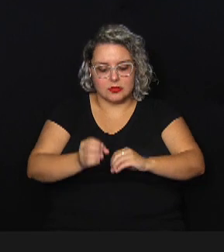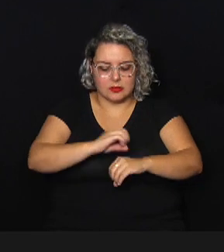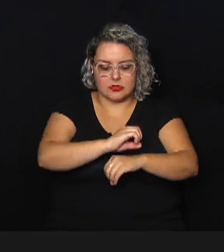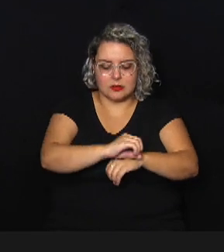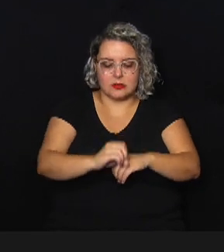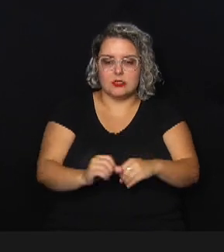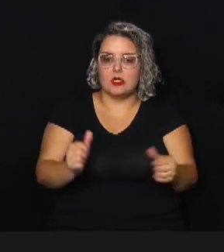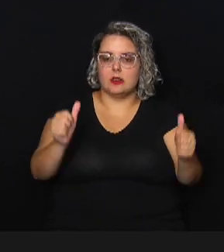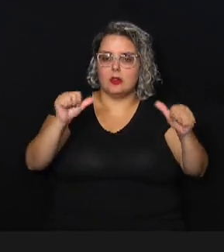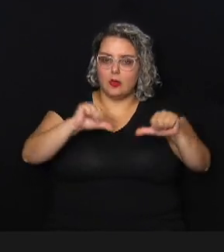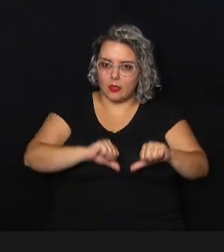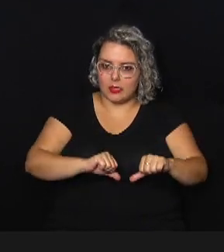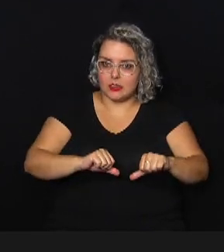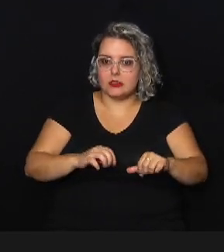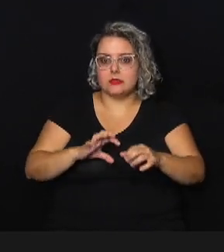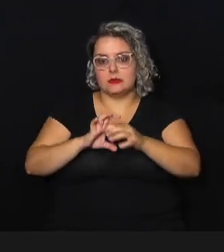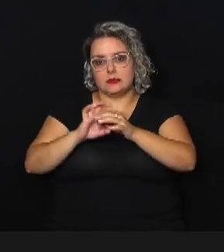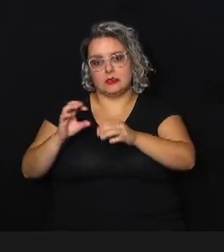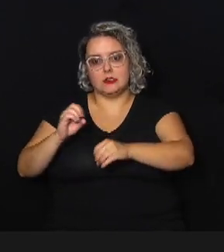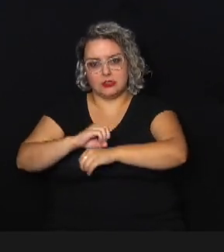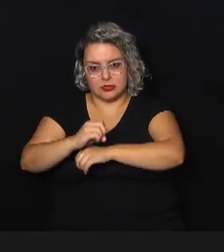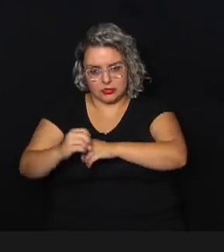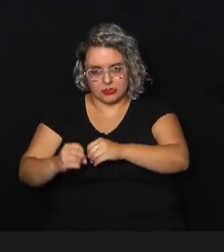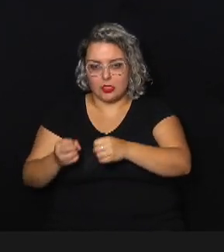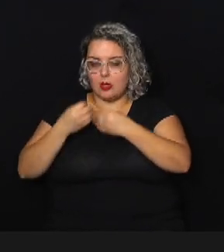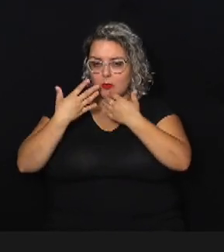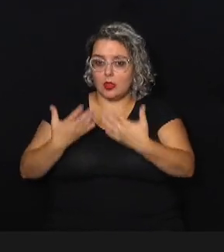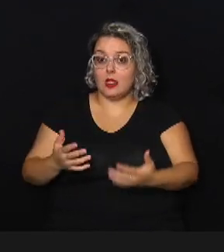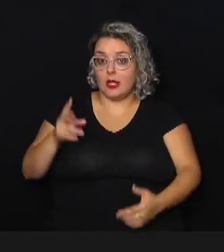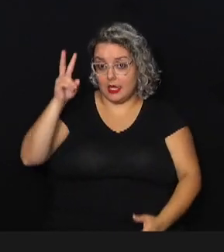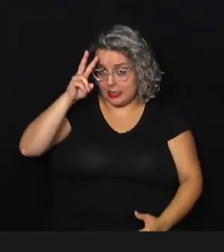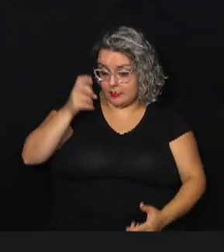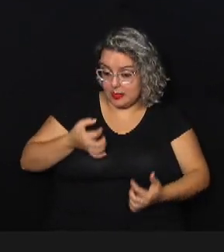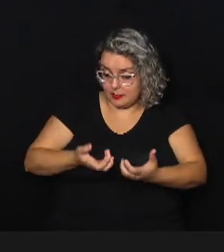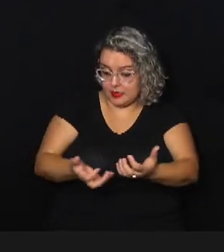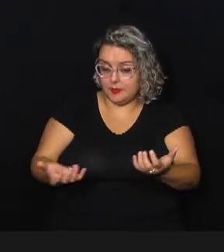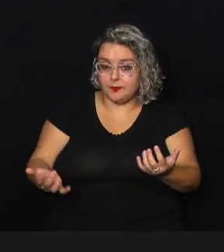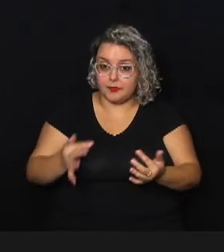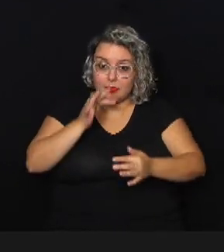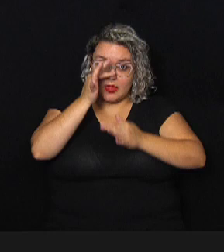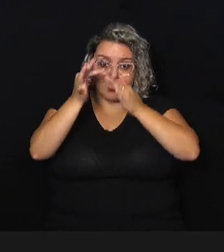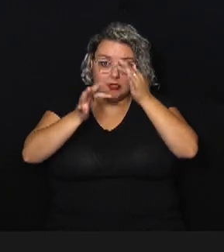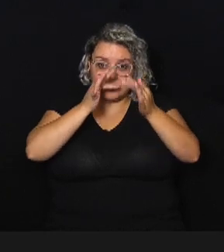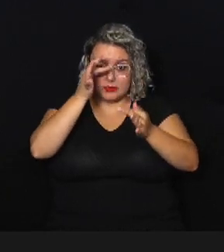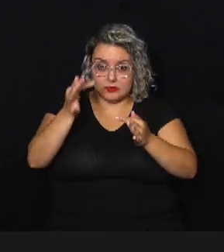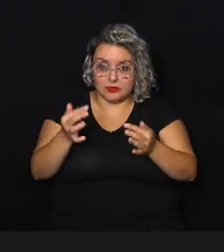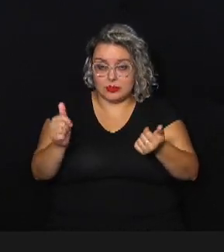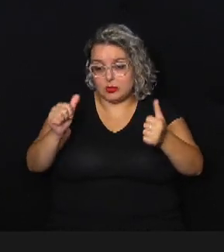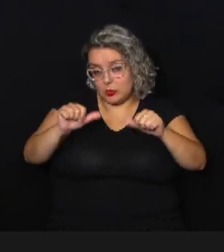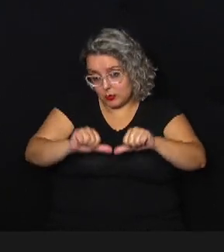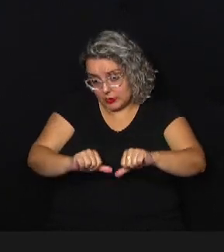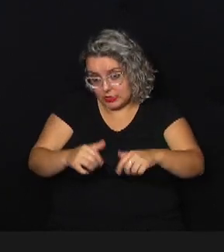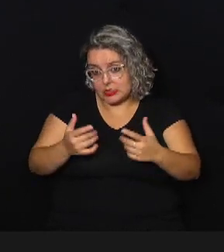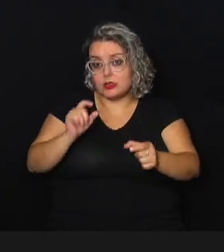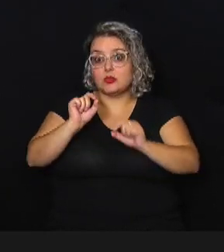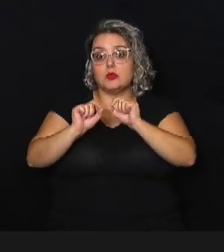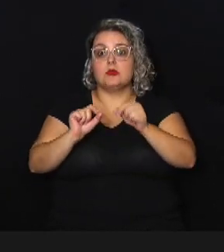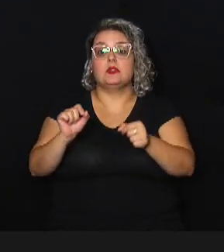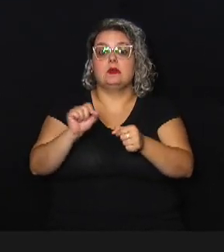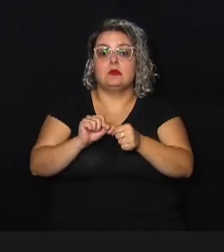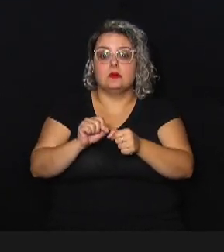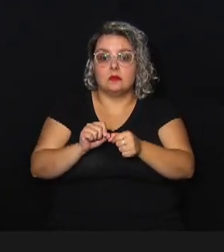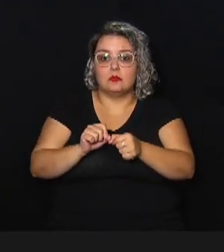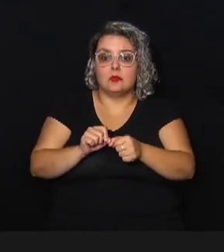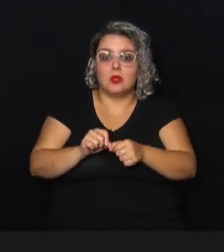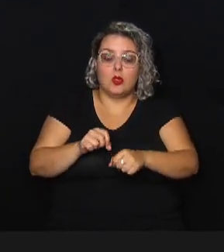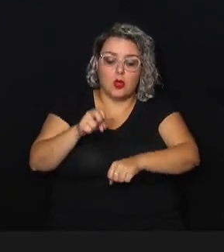células boas. Se você lembrar daquela historinha do jardim, né, começa a nascer as flores doentes, então o que você faz? Você joga um veneno em cima